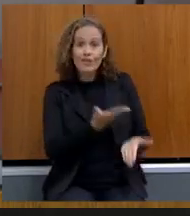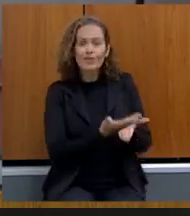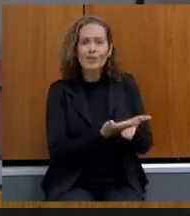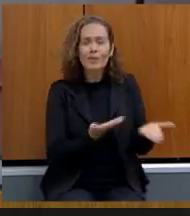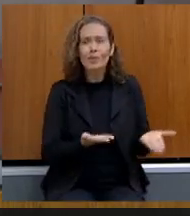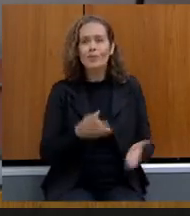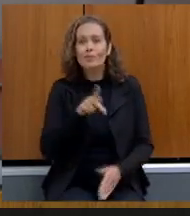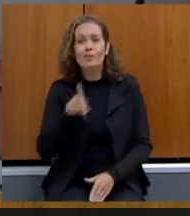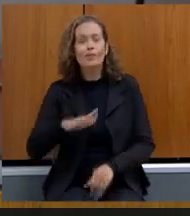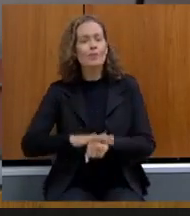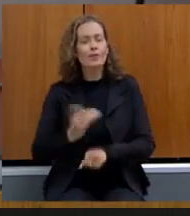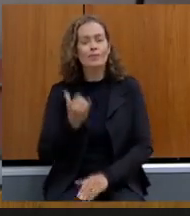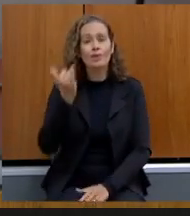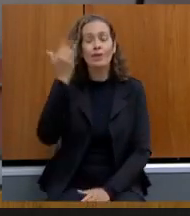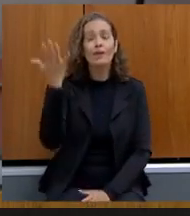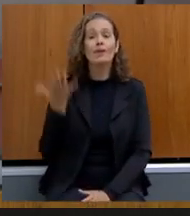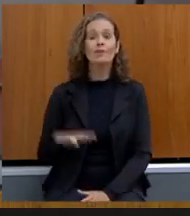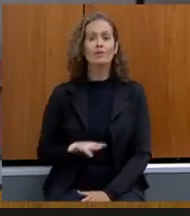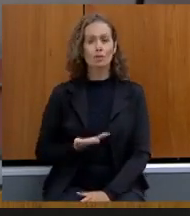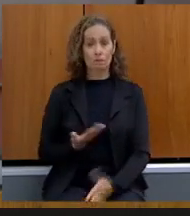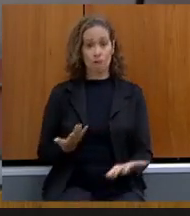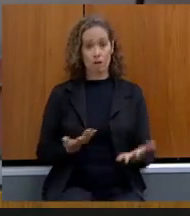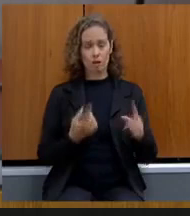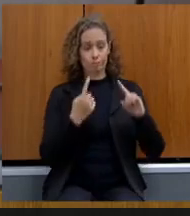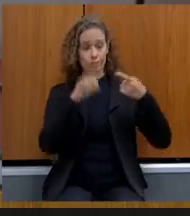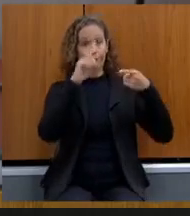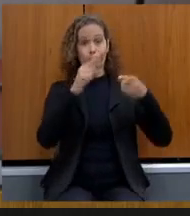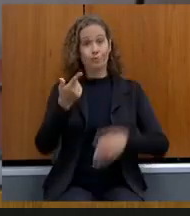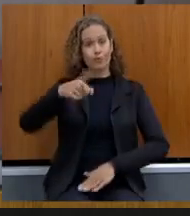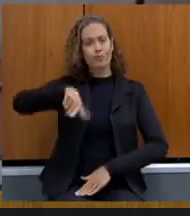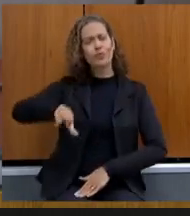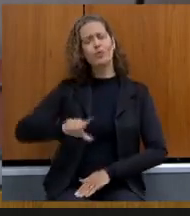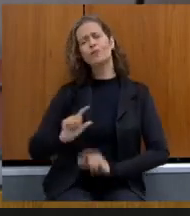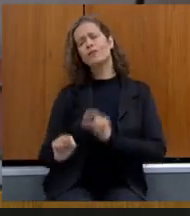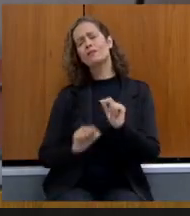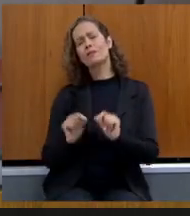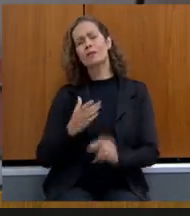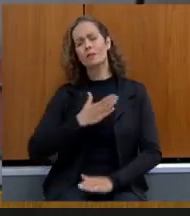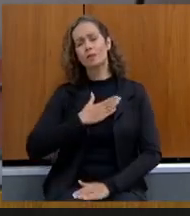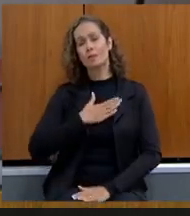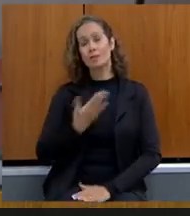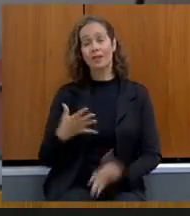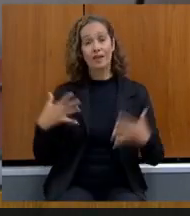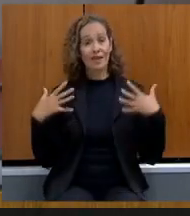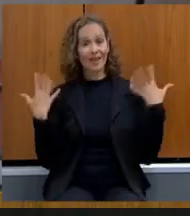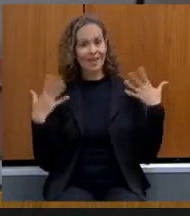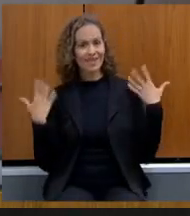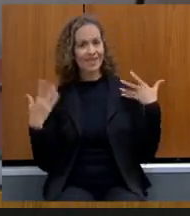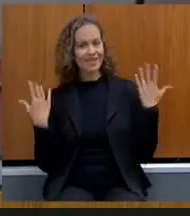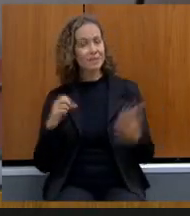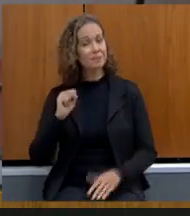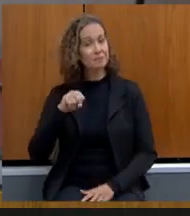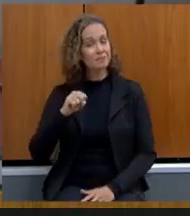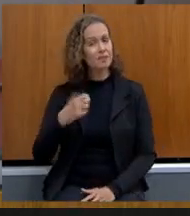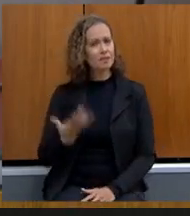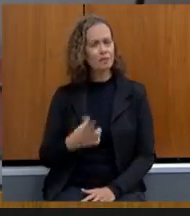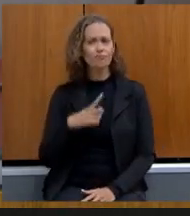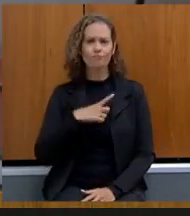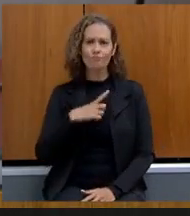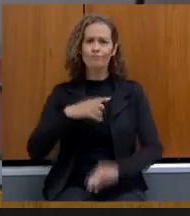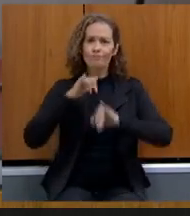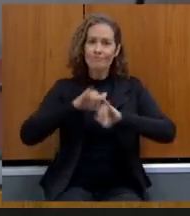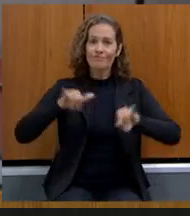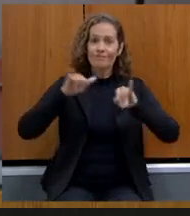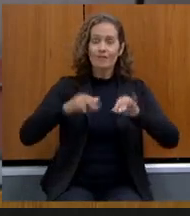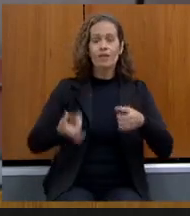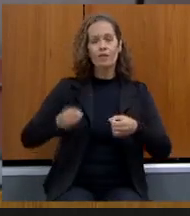importante reconstrução social para mim tá aí nesse nessa alegria sim tive muita alegria de anunciar